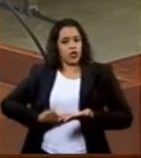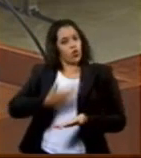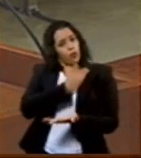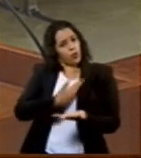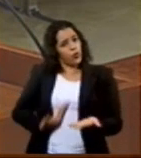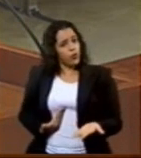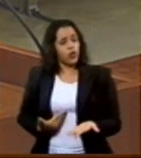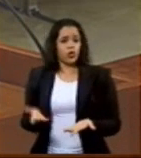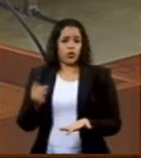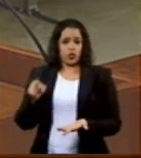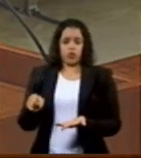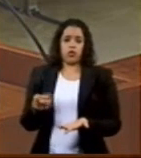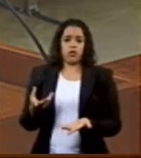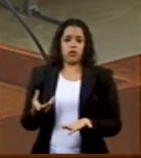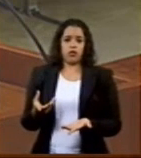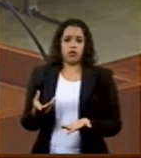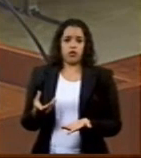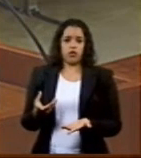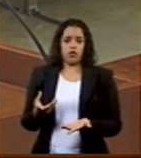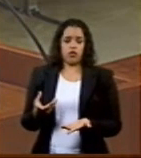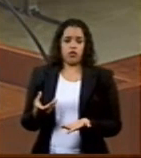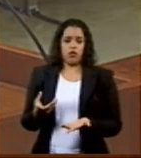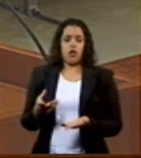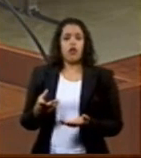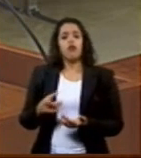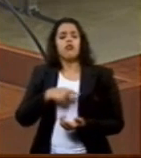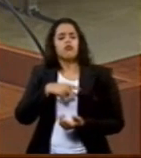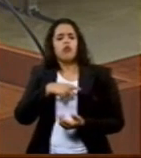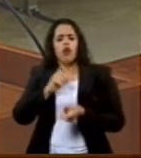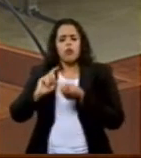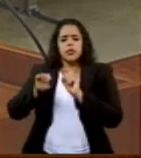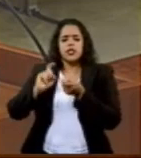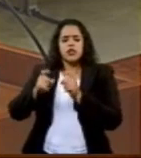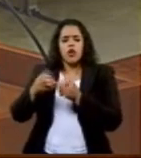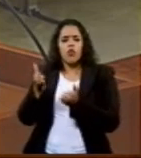empregado da administração dos portos.